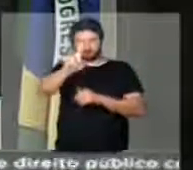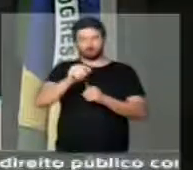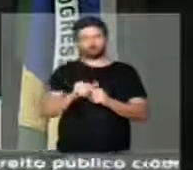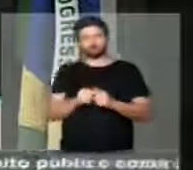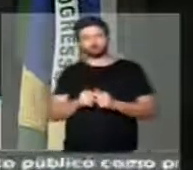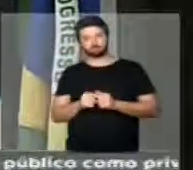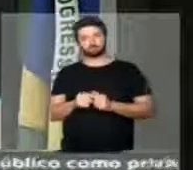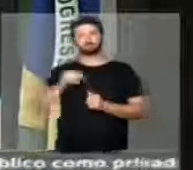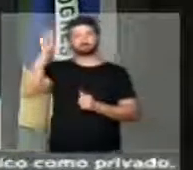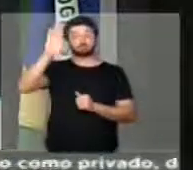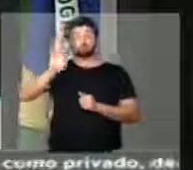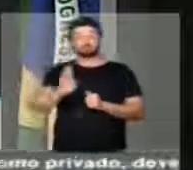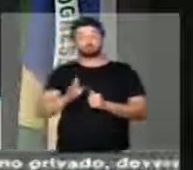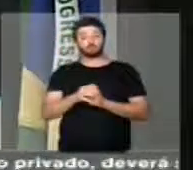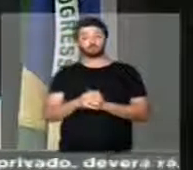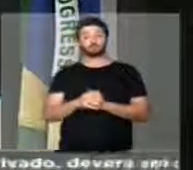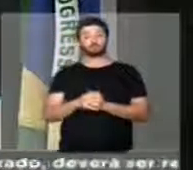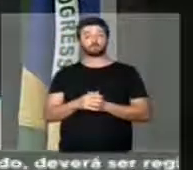que o Brasil